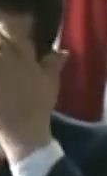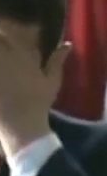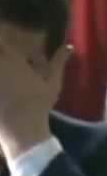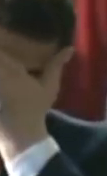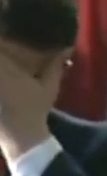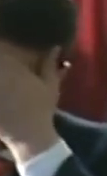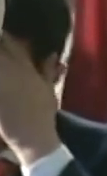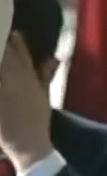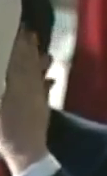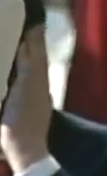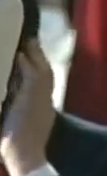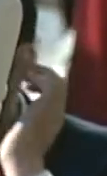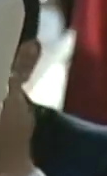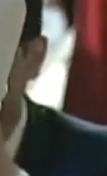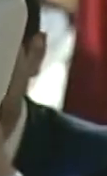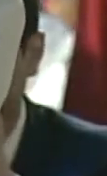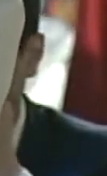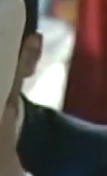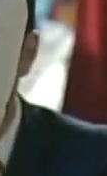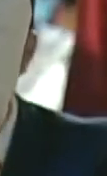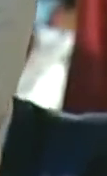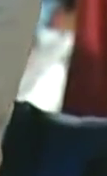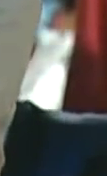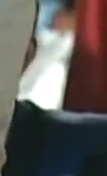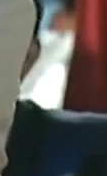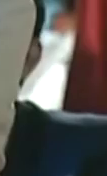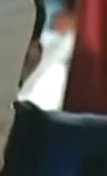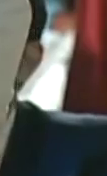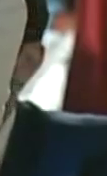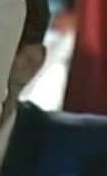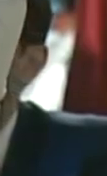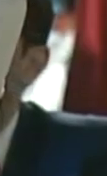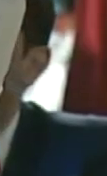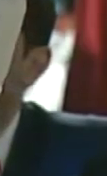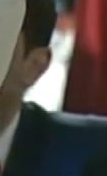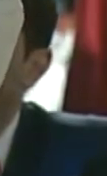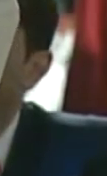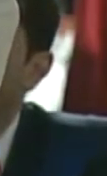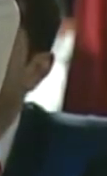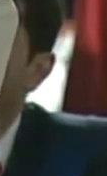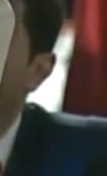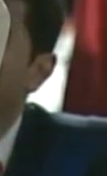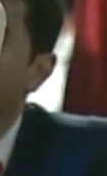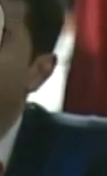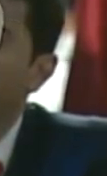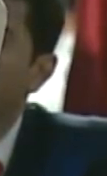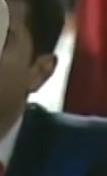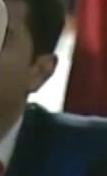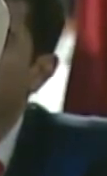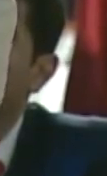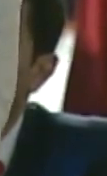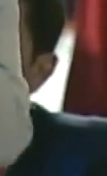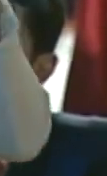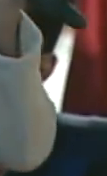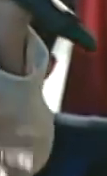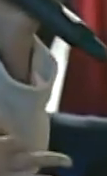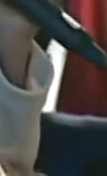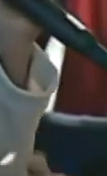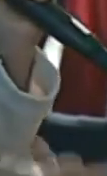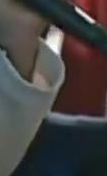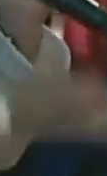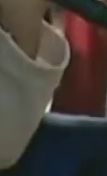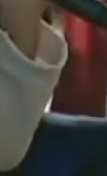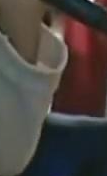a paz. Hoje, os Estados Unidos, o Trump, é inimigo da paz, é inimigo da humanidade, porque não